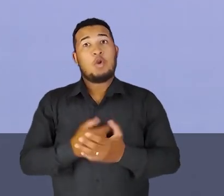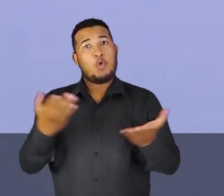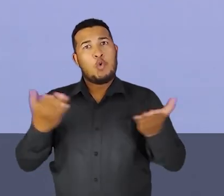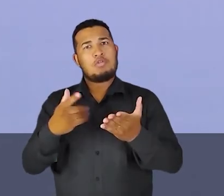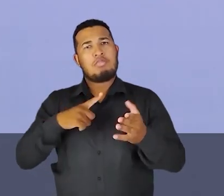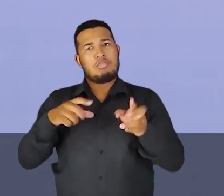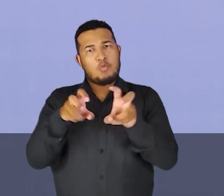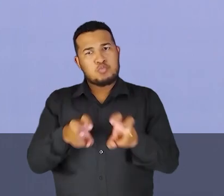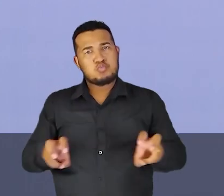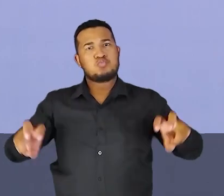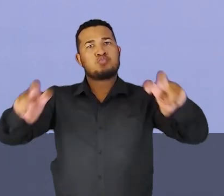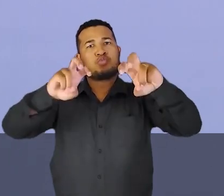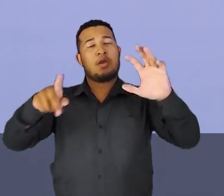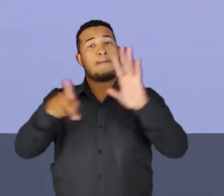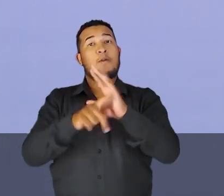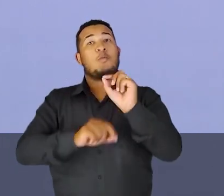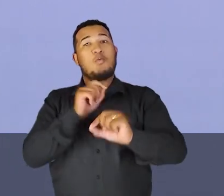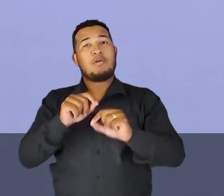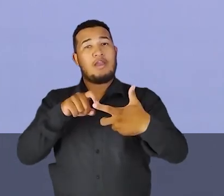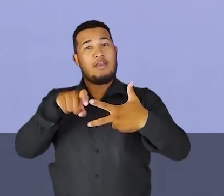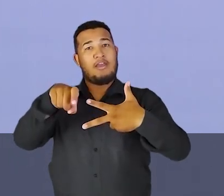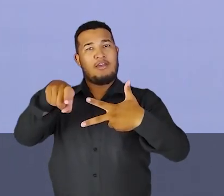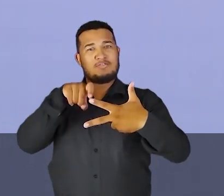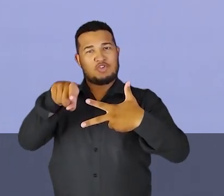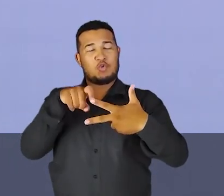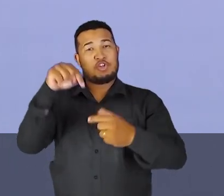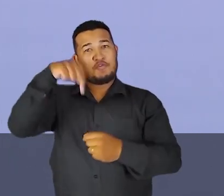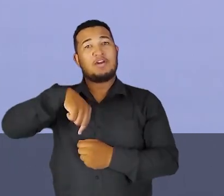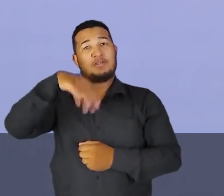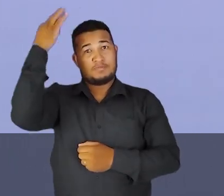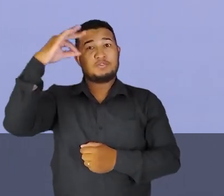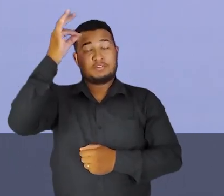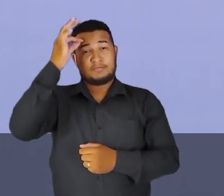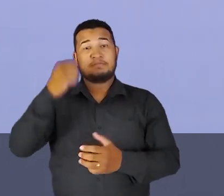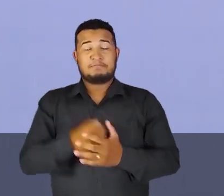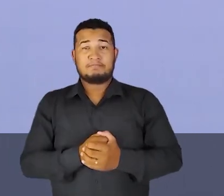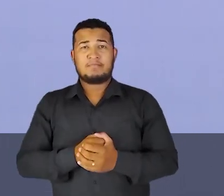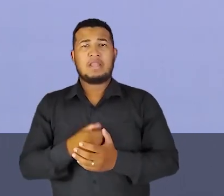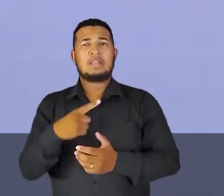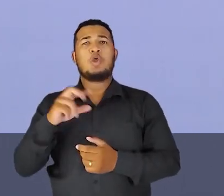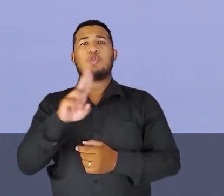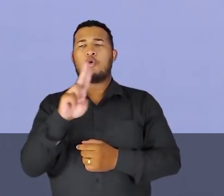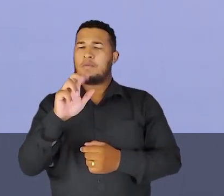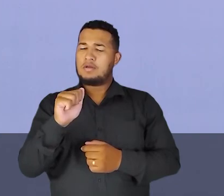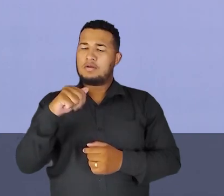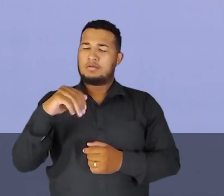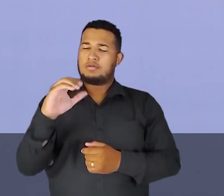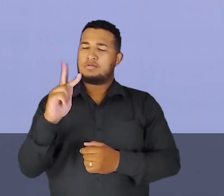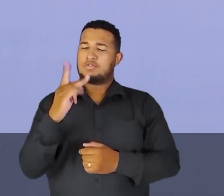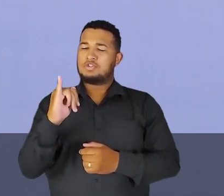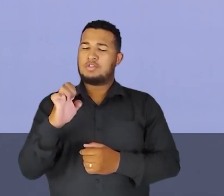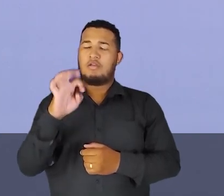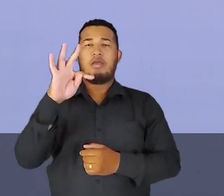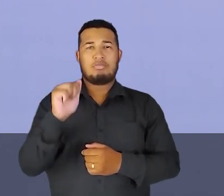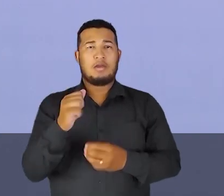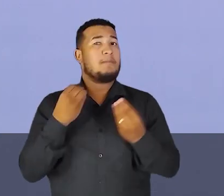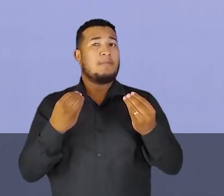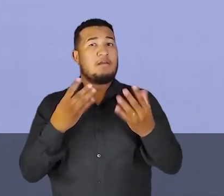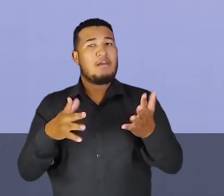palácio que é a sede do Poder Executivo no Estado do Espírito Santo, que tem esse nome Anchieta exatamente